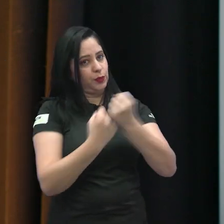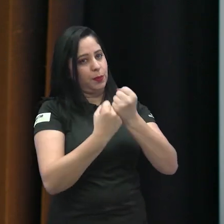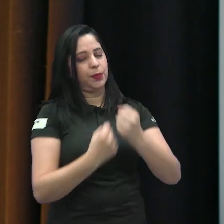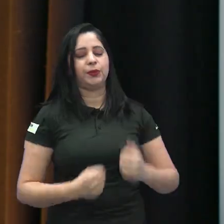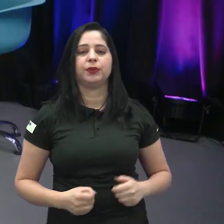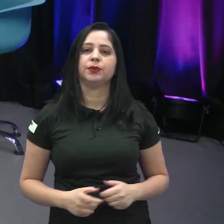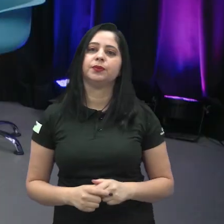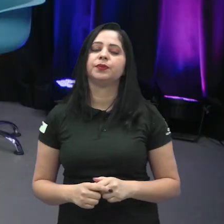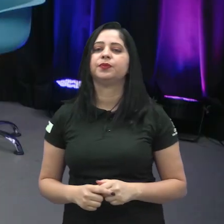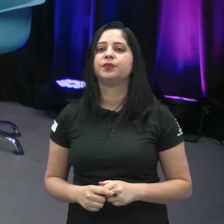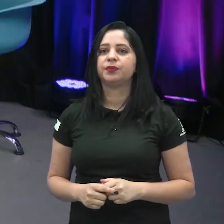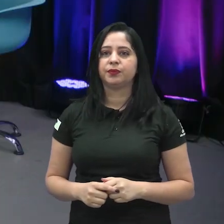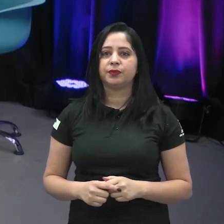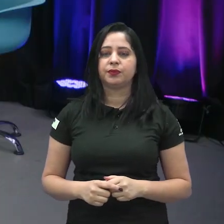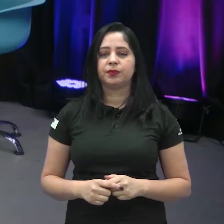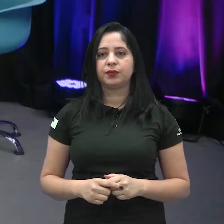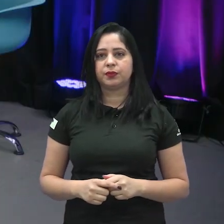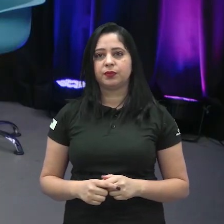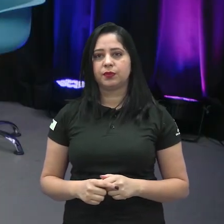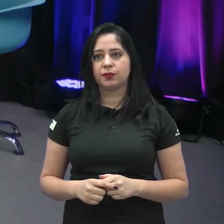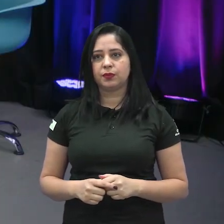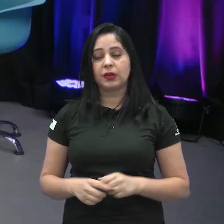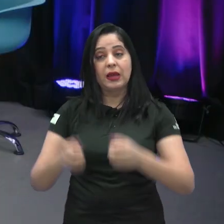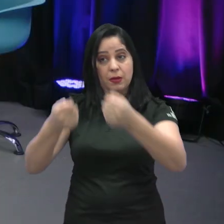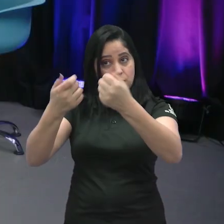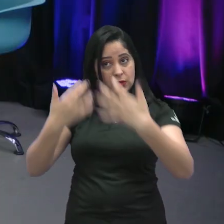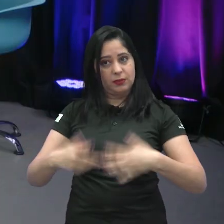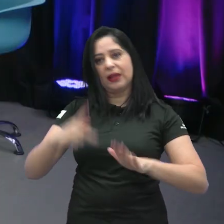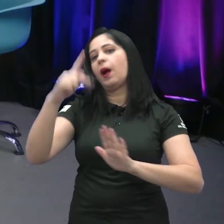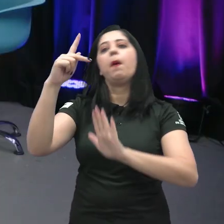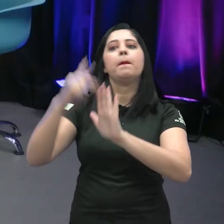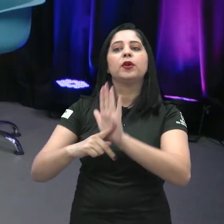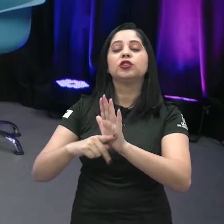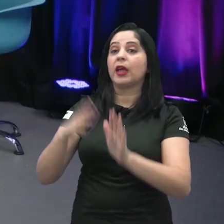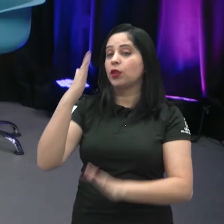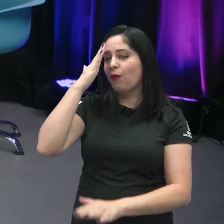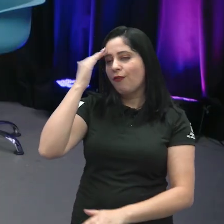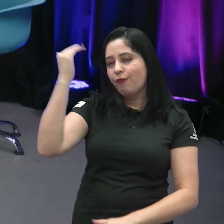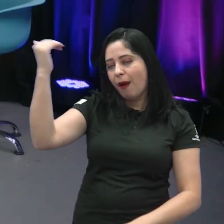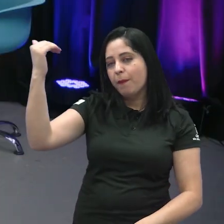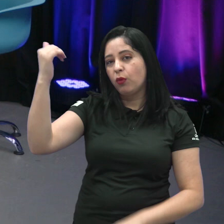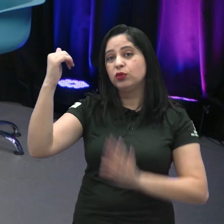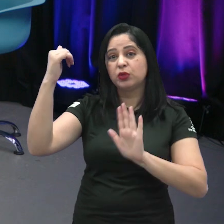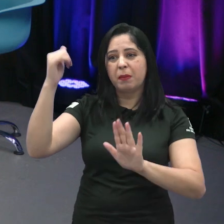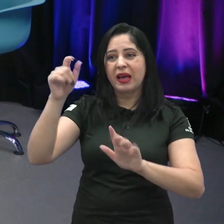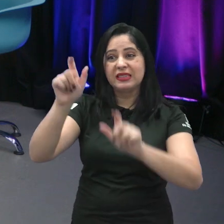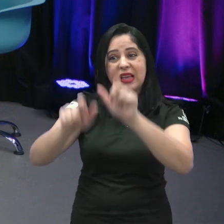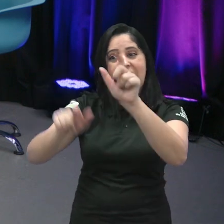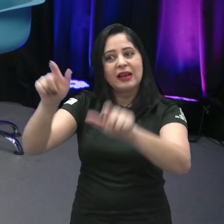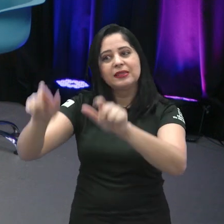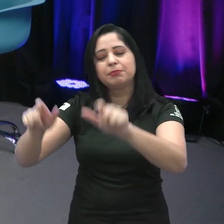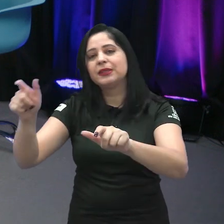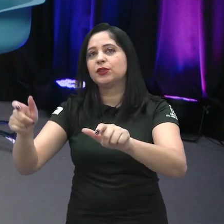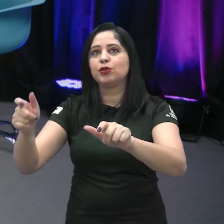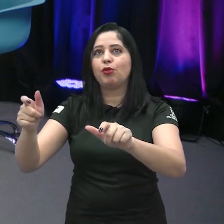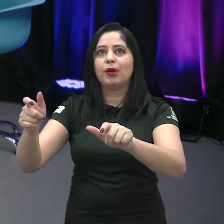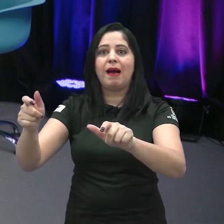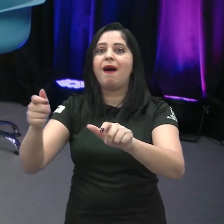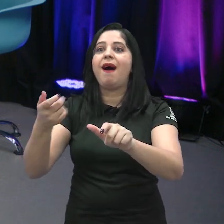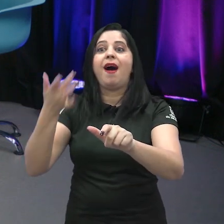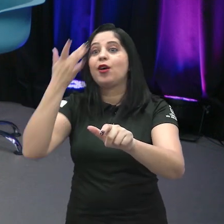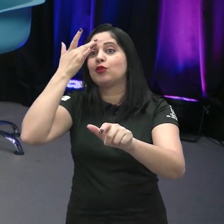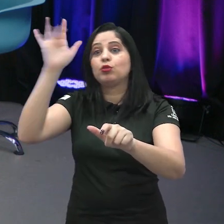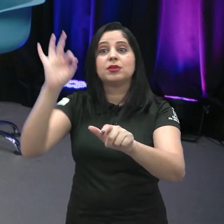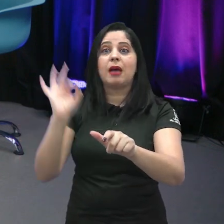prefeitura. Muito bom. Vamos falar um pouquinho sobre um projeto que é muito conhecido, muito falado, mas muitas vezes as pessoas elas não têm